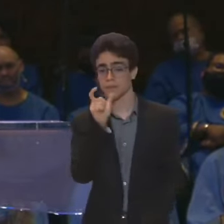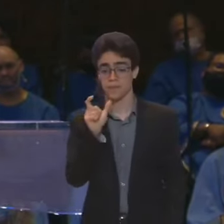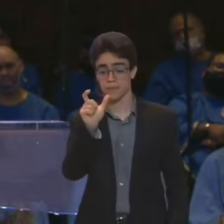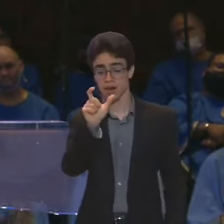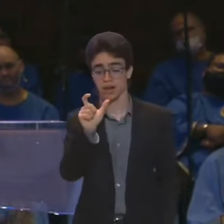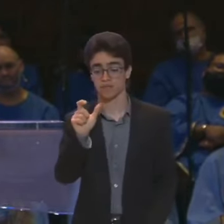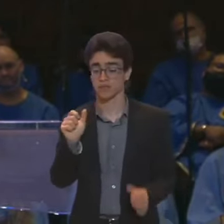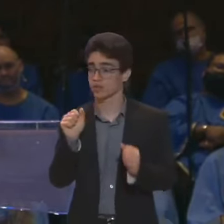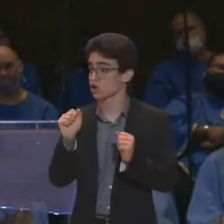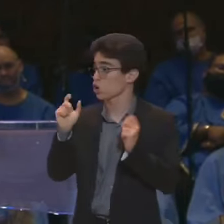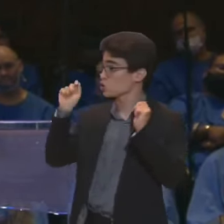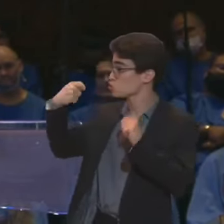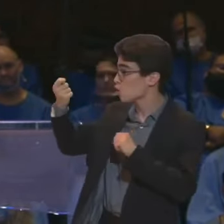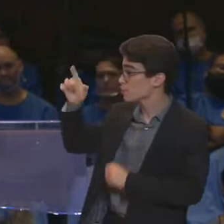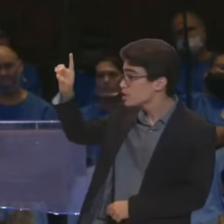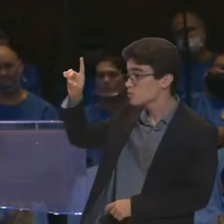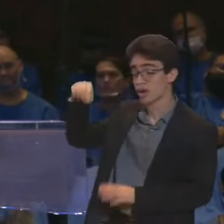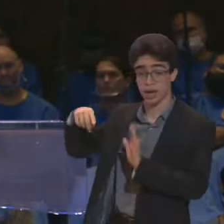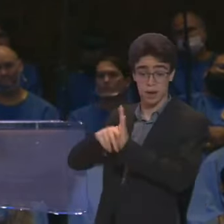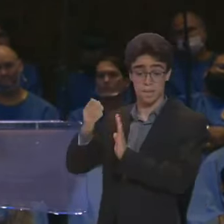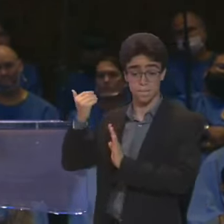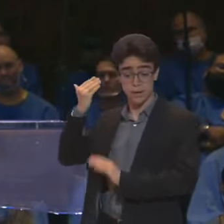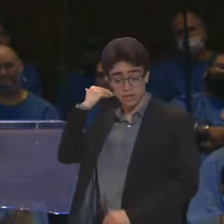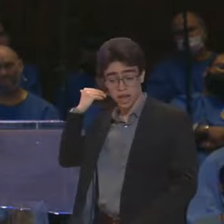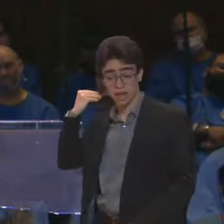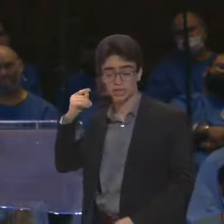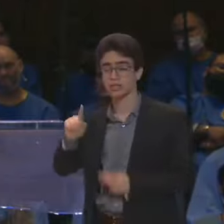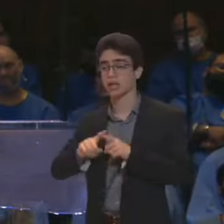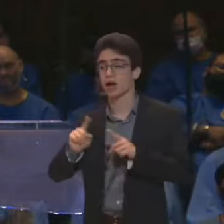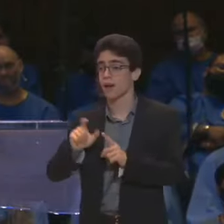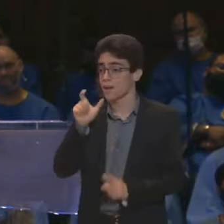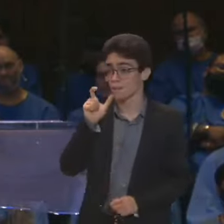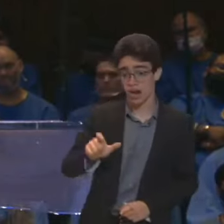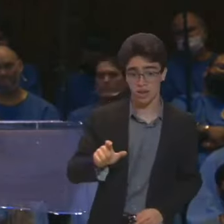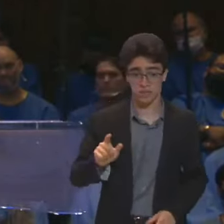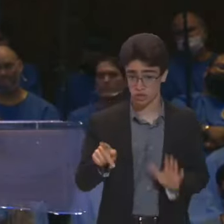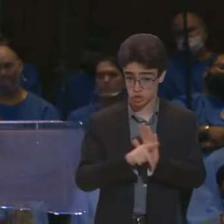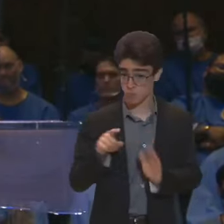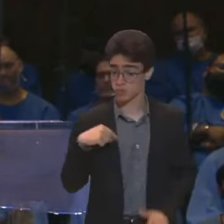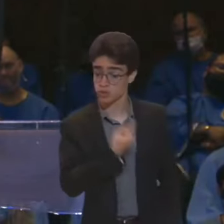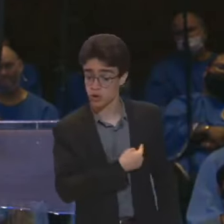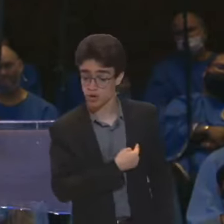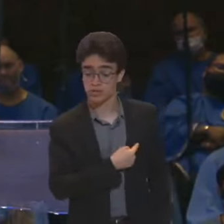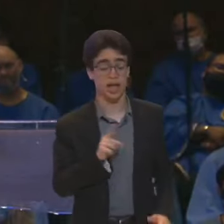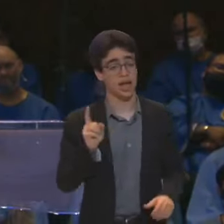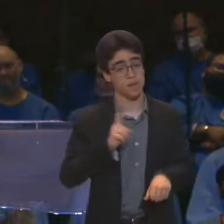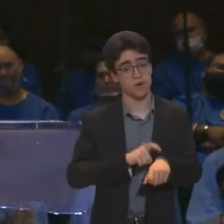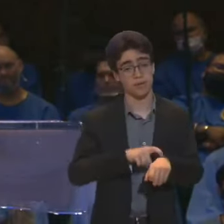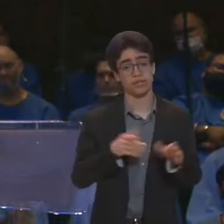todos no passado, e os verbos em relação a nós são todos no presente.